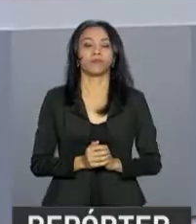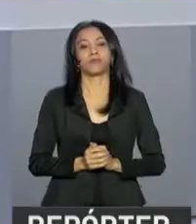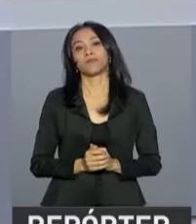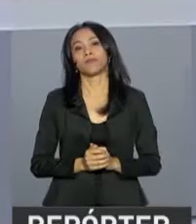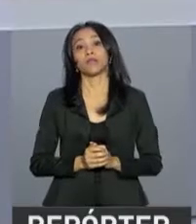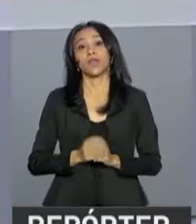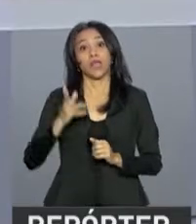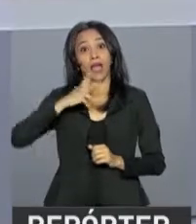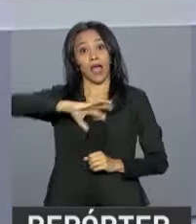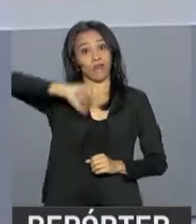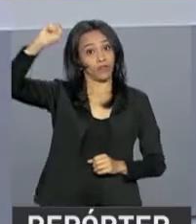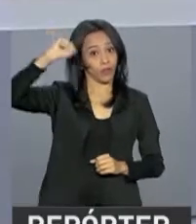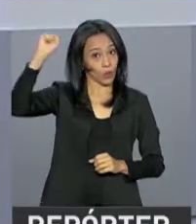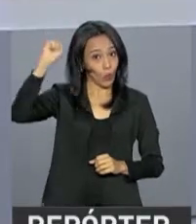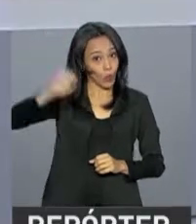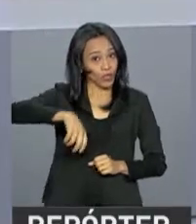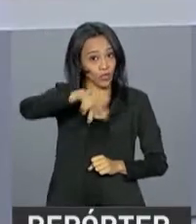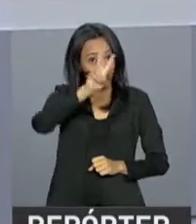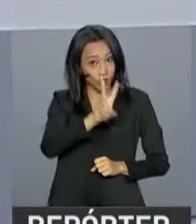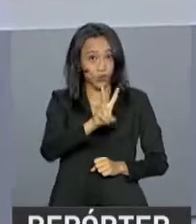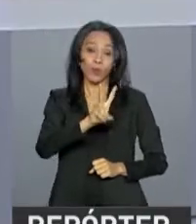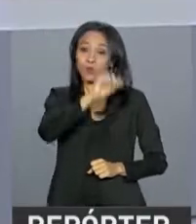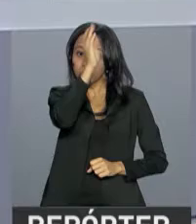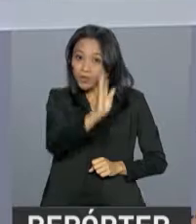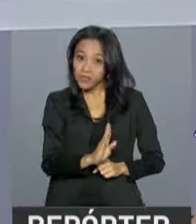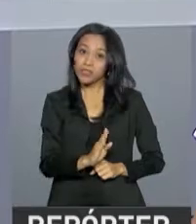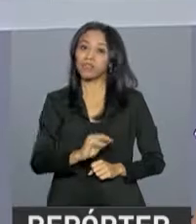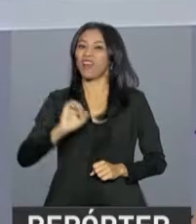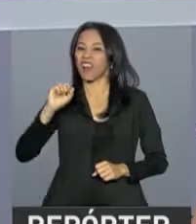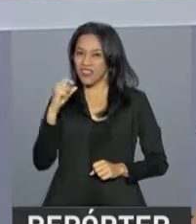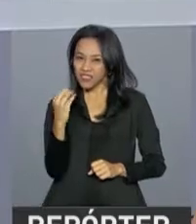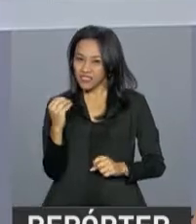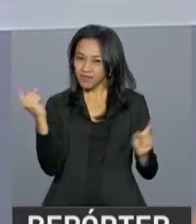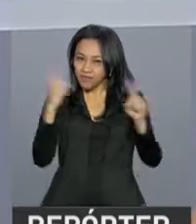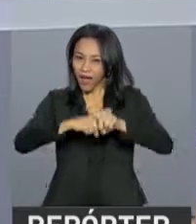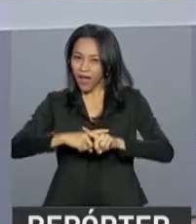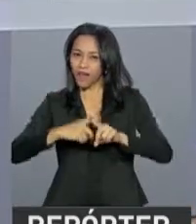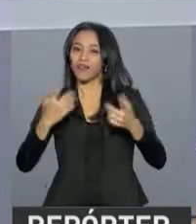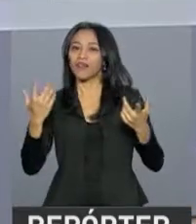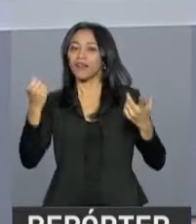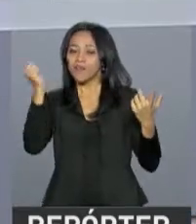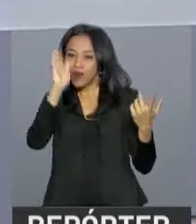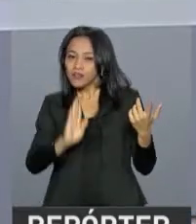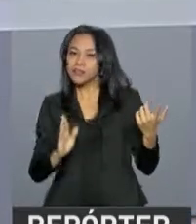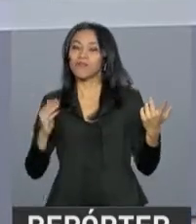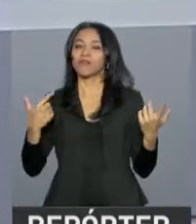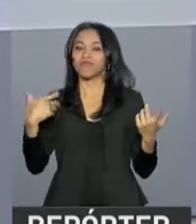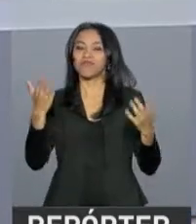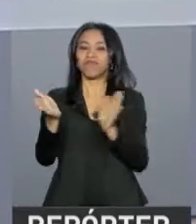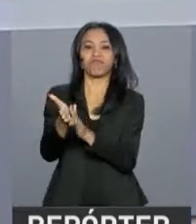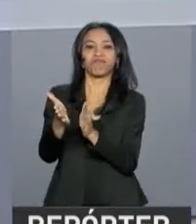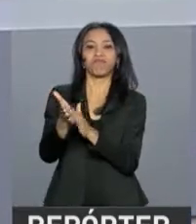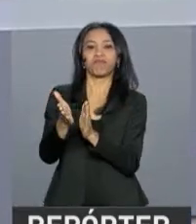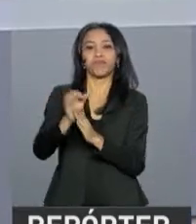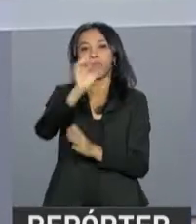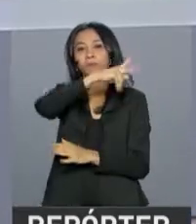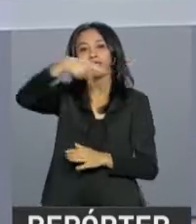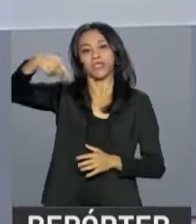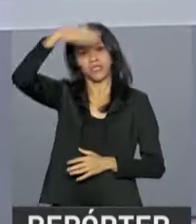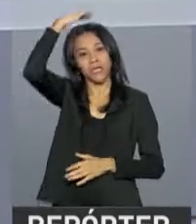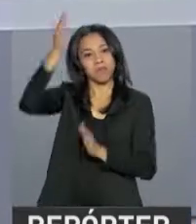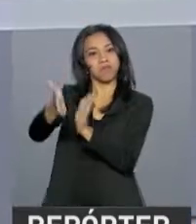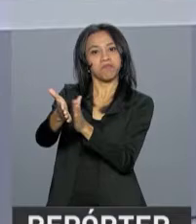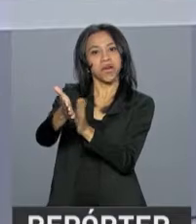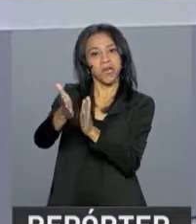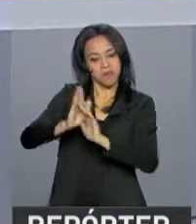E com a vitória de 2-0 do Brasil contra a Costa Rica, pelas redes sociais, o presidente Michel Temer parabenizou a seleção pela garra